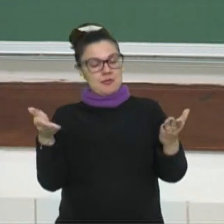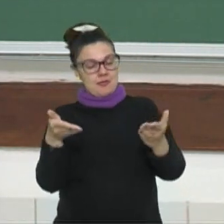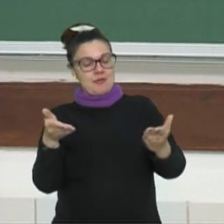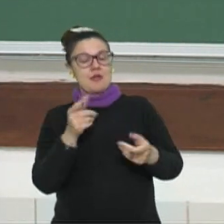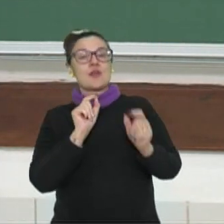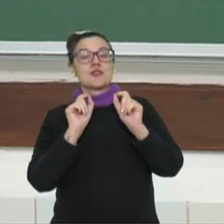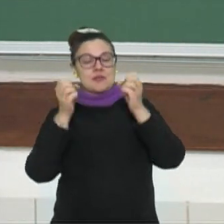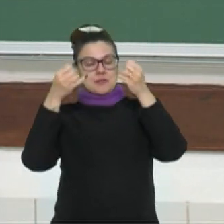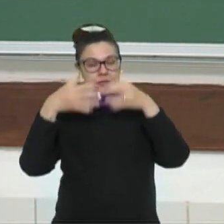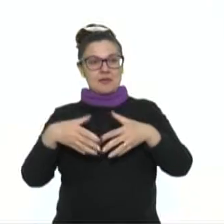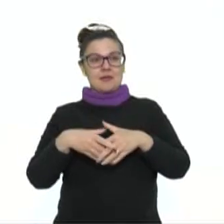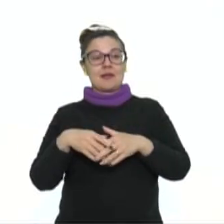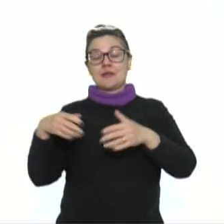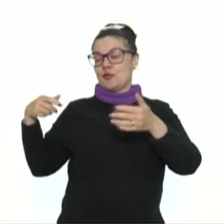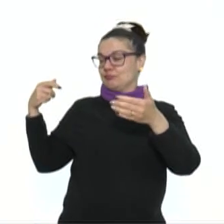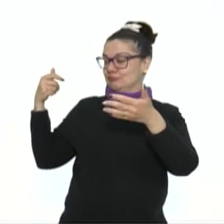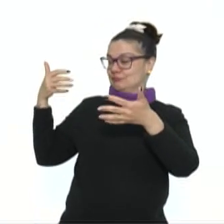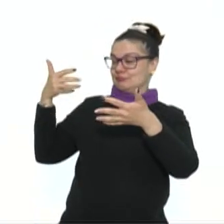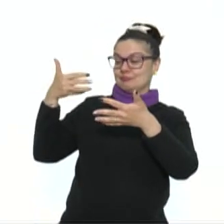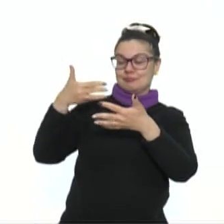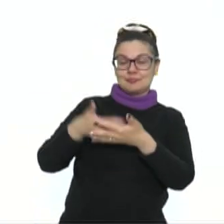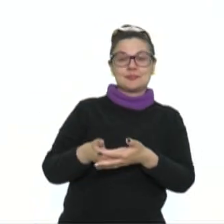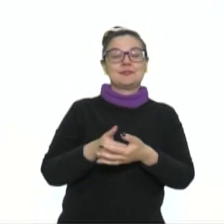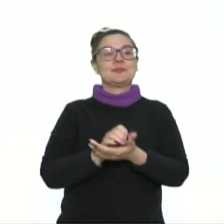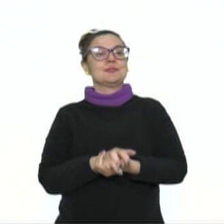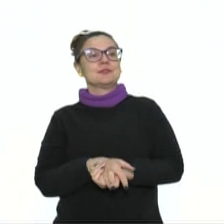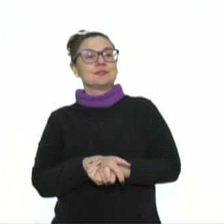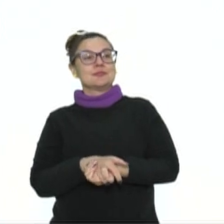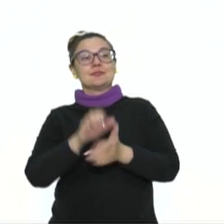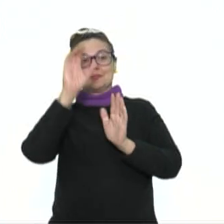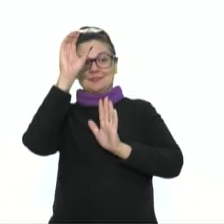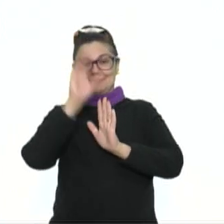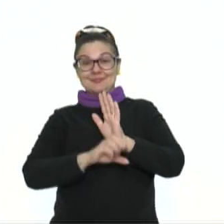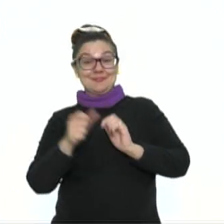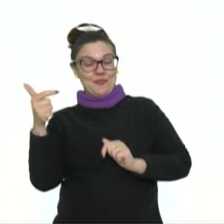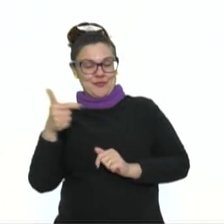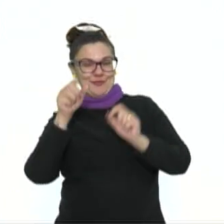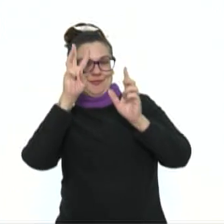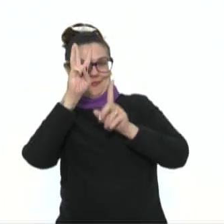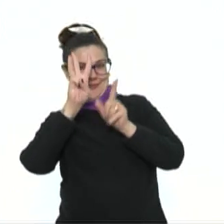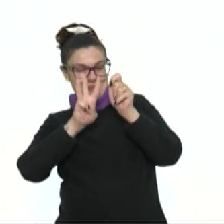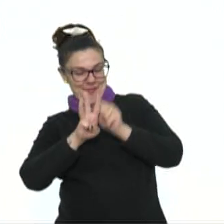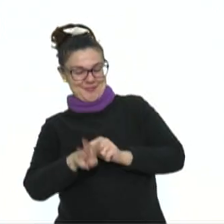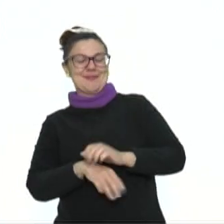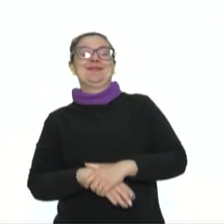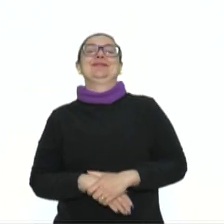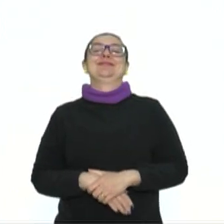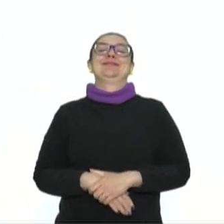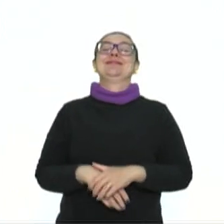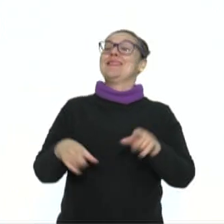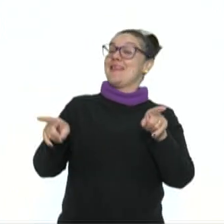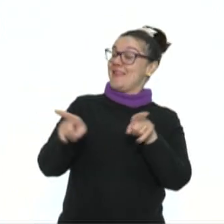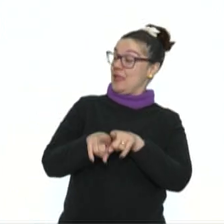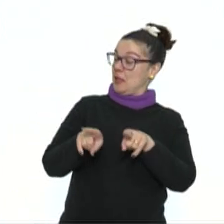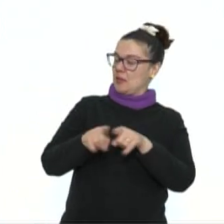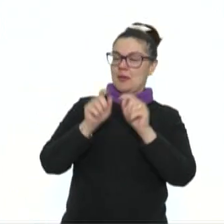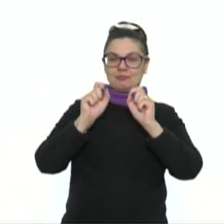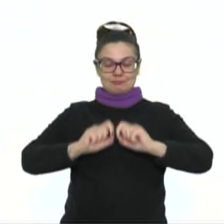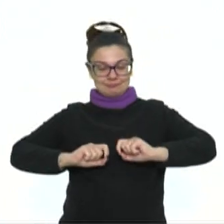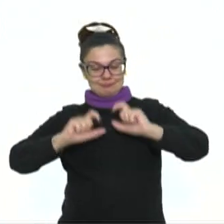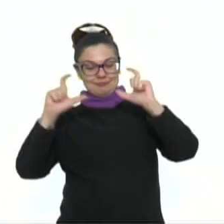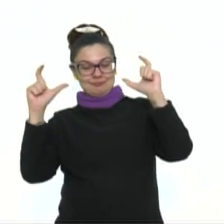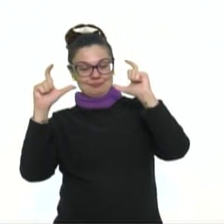disse anteriormente, retomar os conteúdos do segundo trimestre e também dar destaque aos